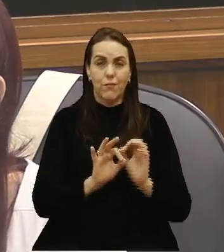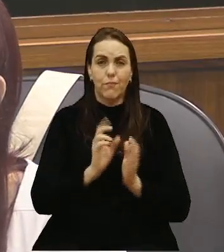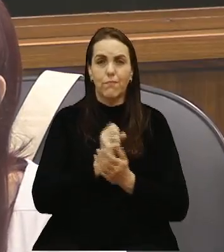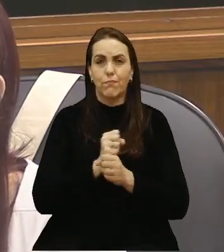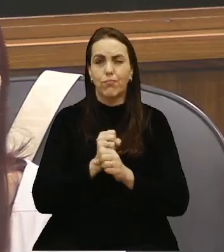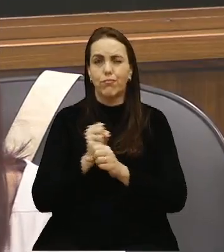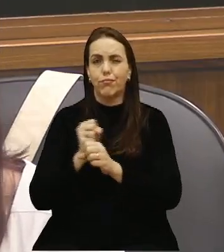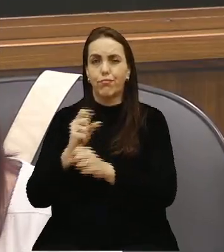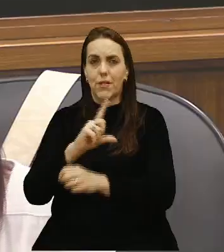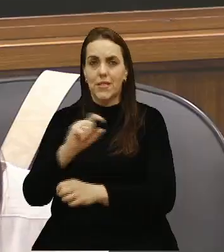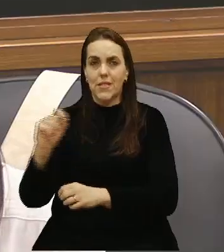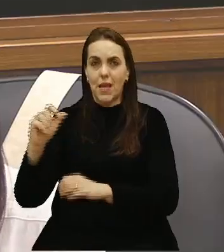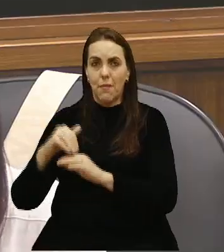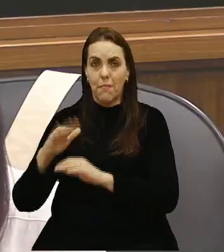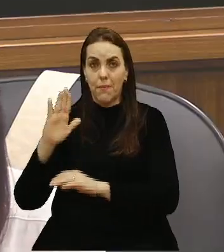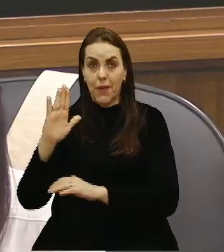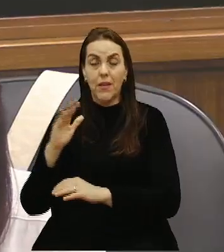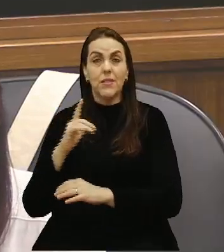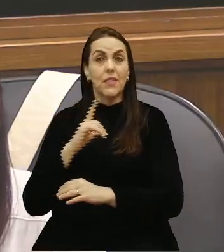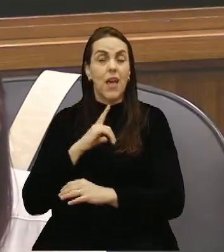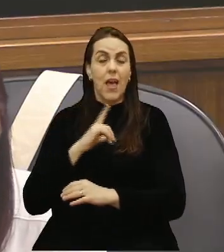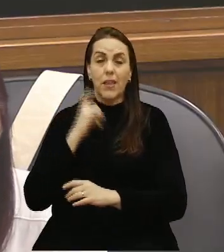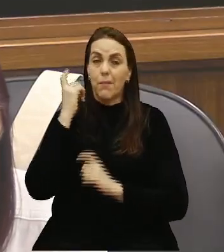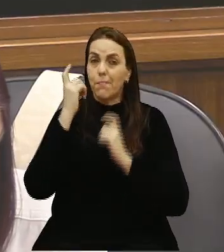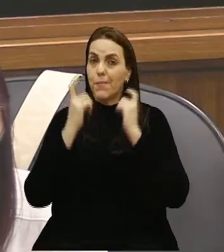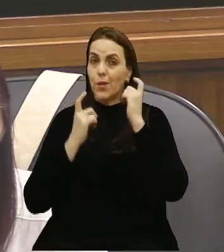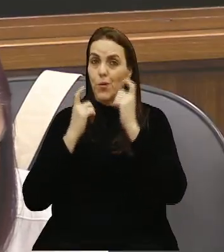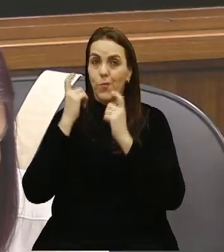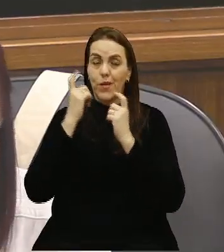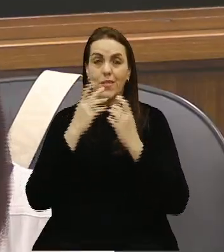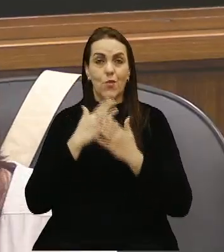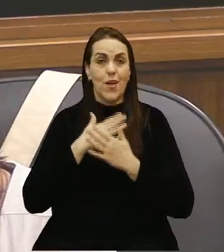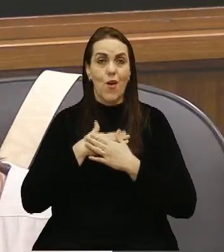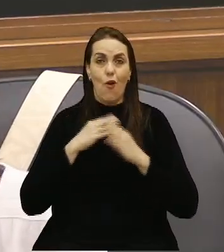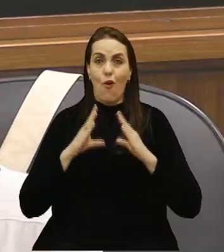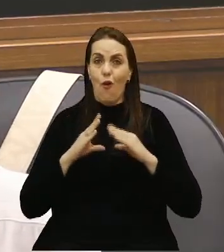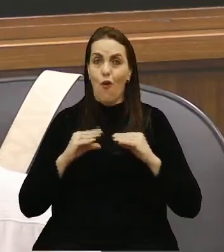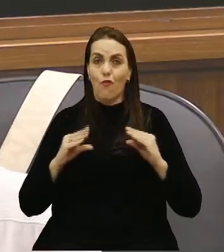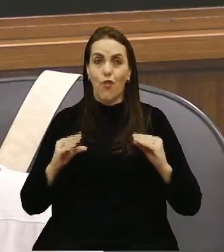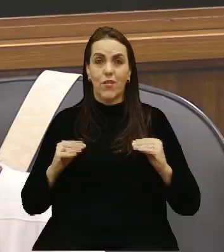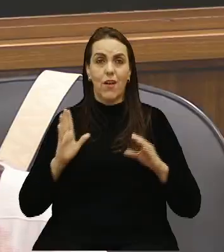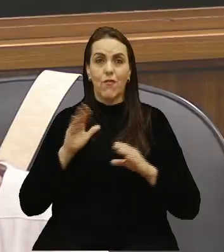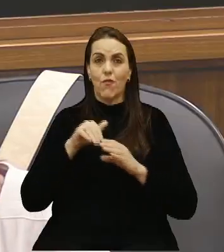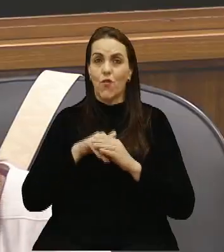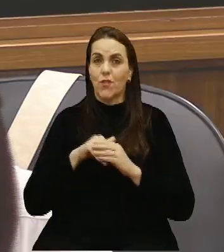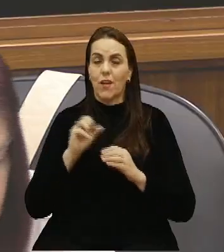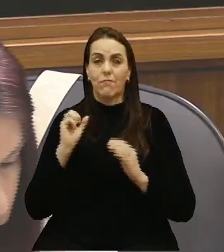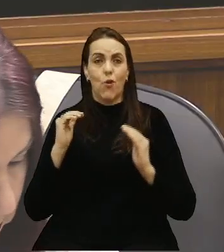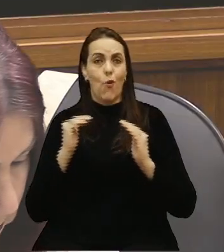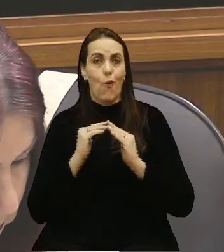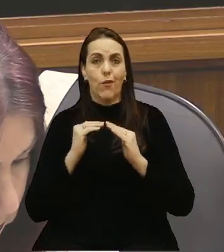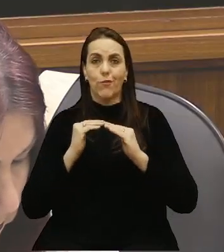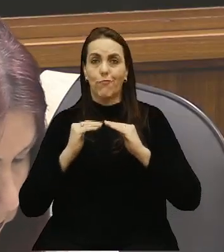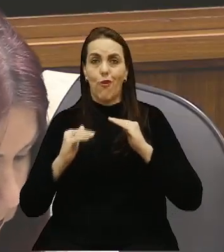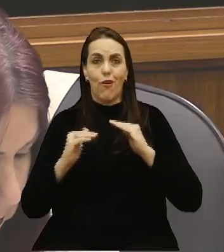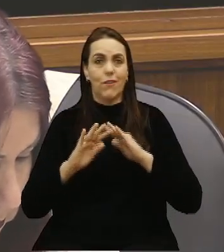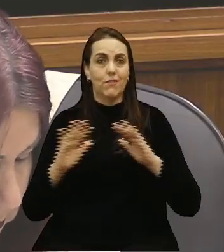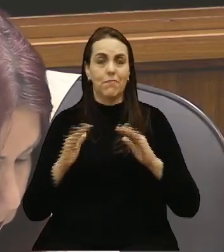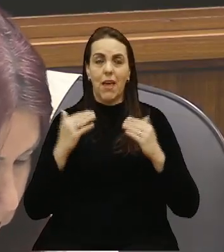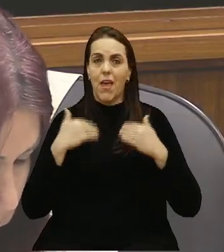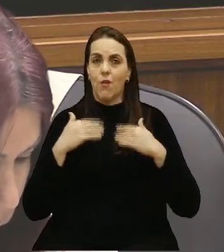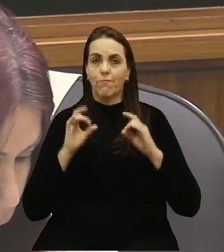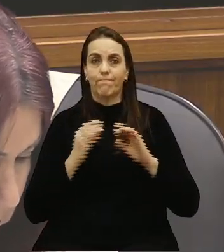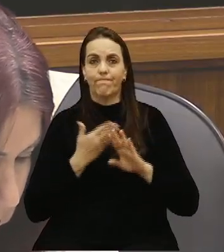pontos de preocupação que eu não me sentirei confortável a votar favorável ou contra, então vou me